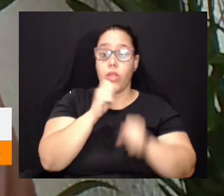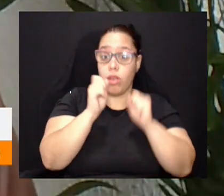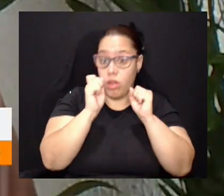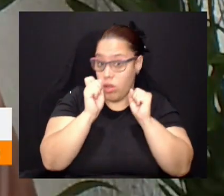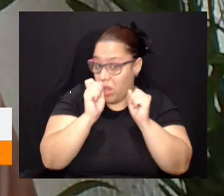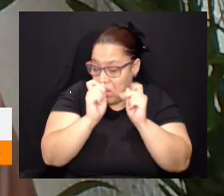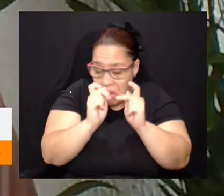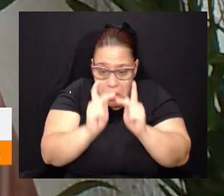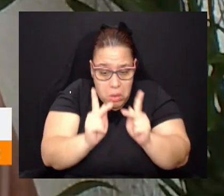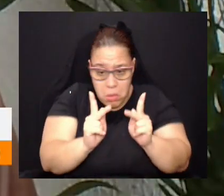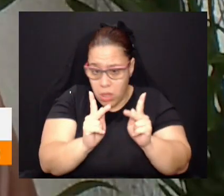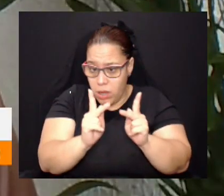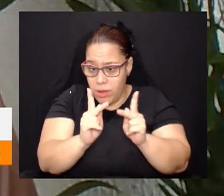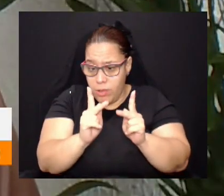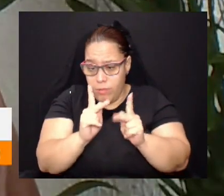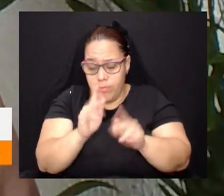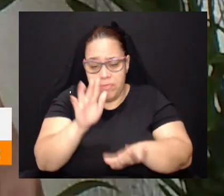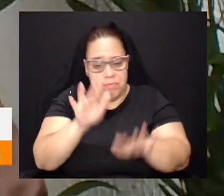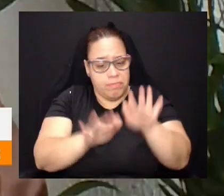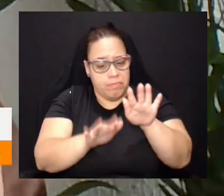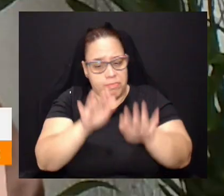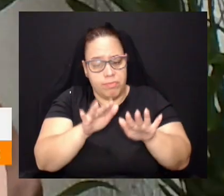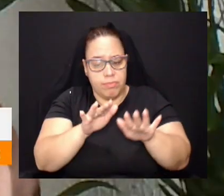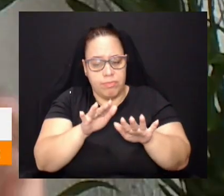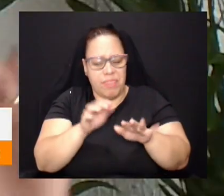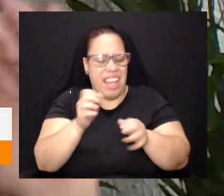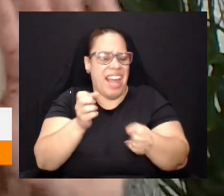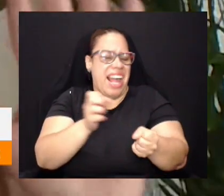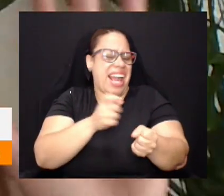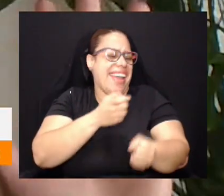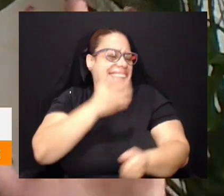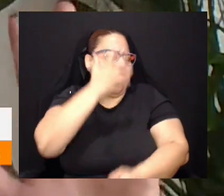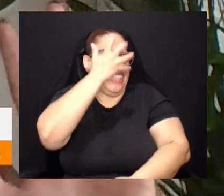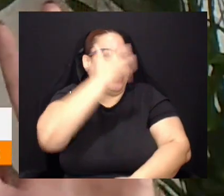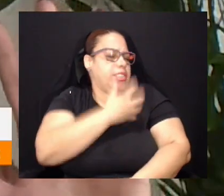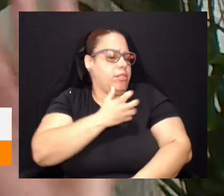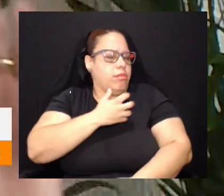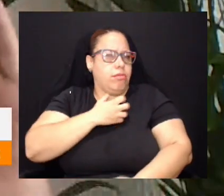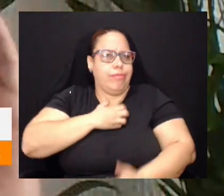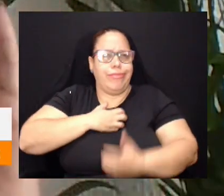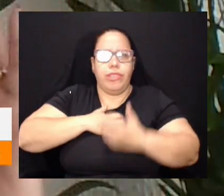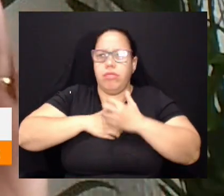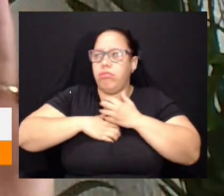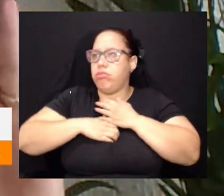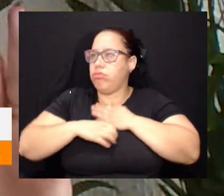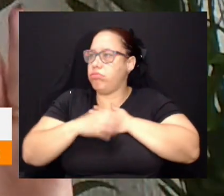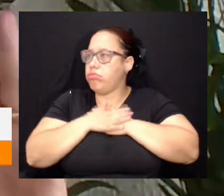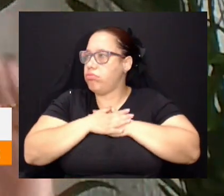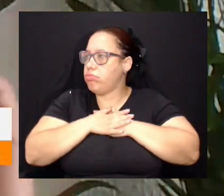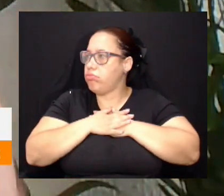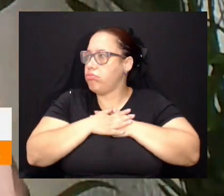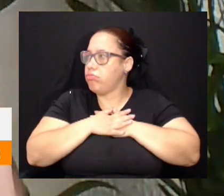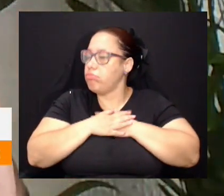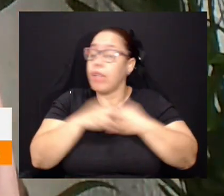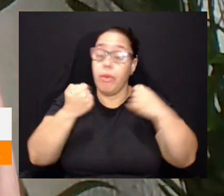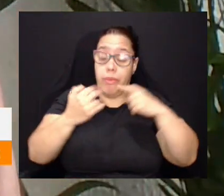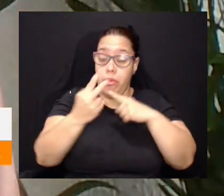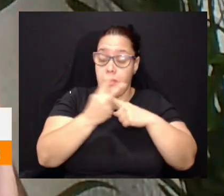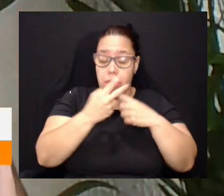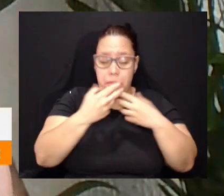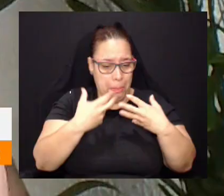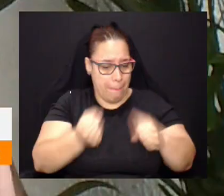triste, ou às vezes eu estou com raiva, e aí eu preciso me cuidar, eu preciso me acolher, eu preciso